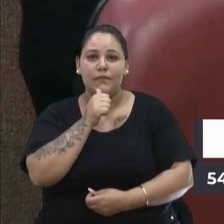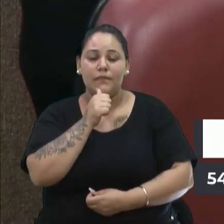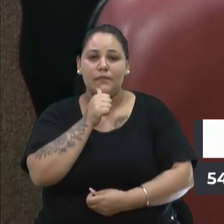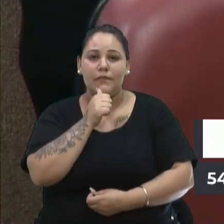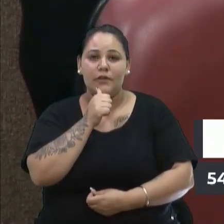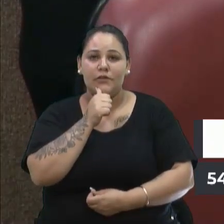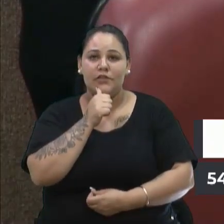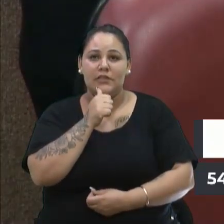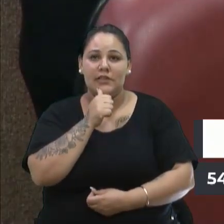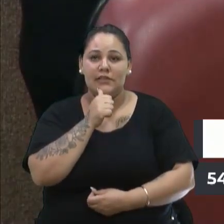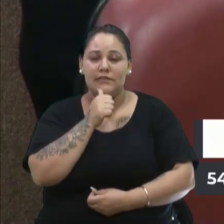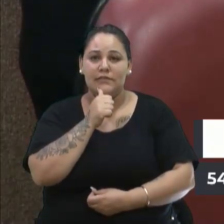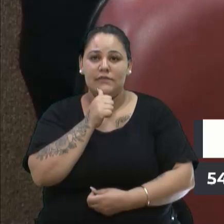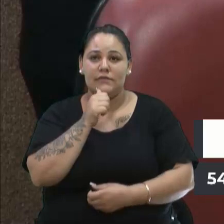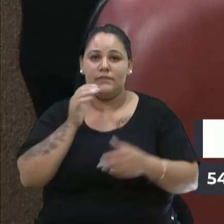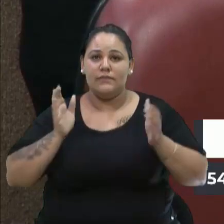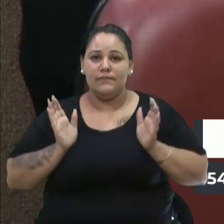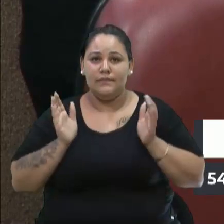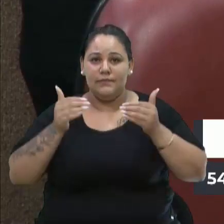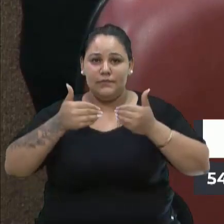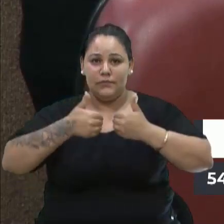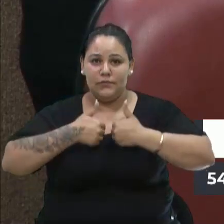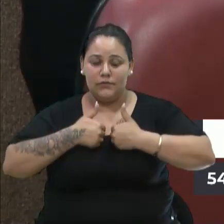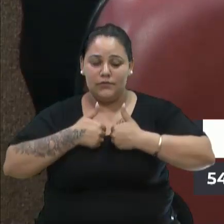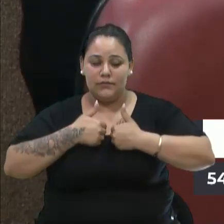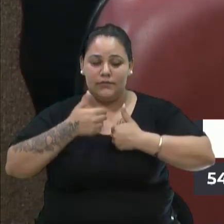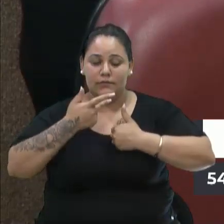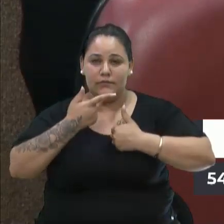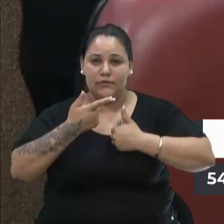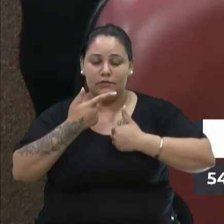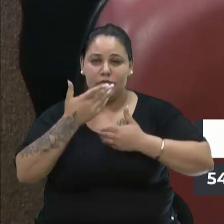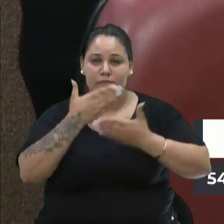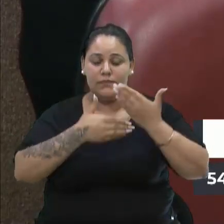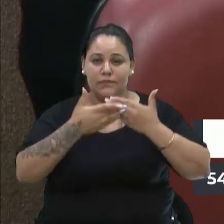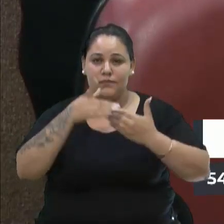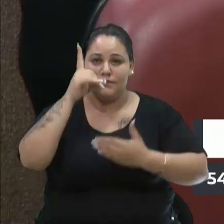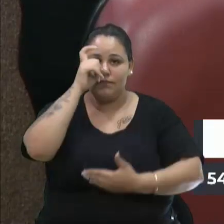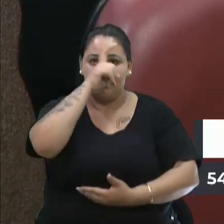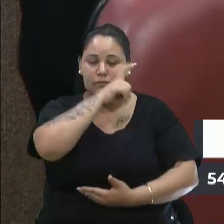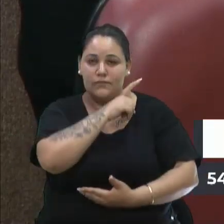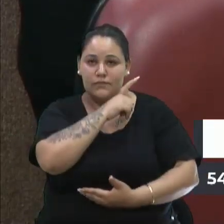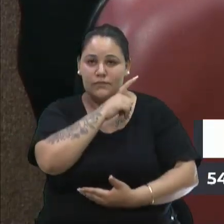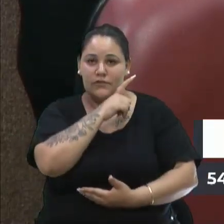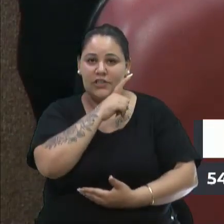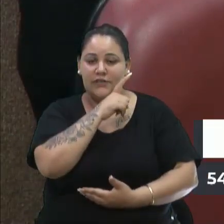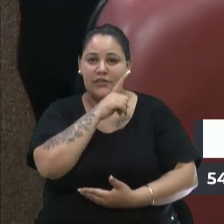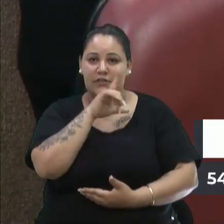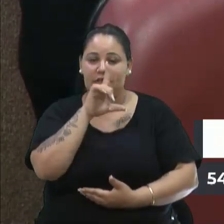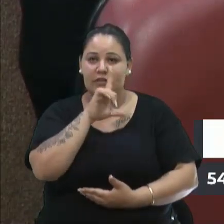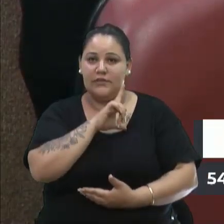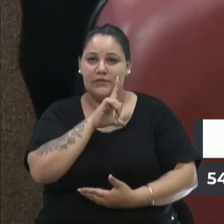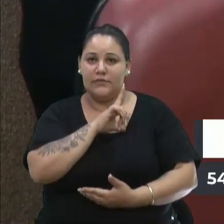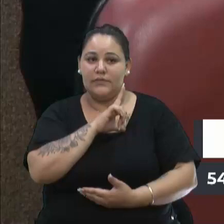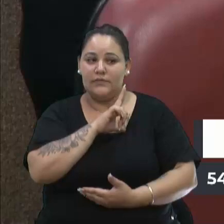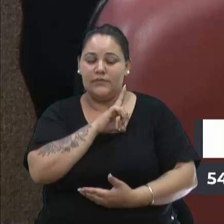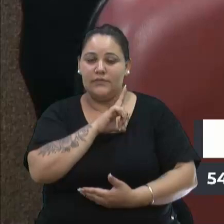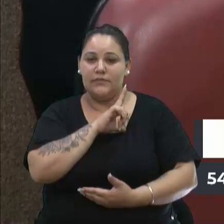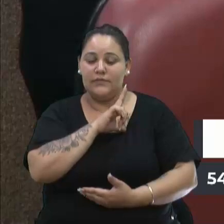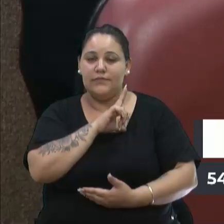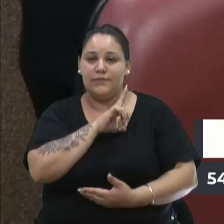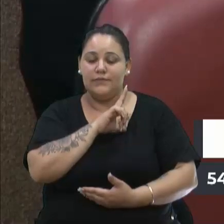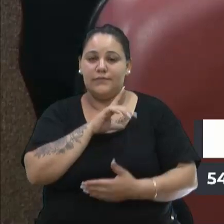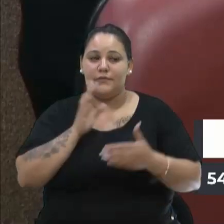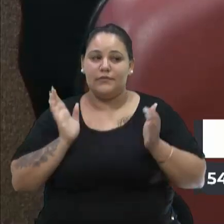autista. Falou de todas as dificuldades que ela tinha por ter esta filha com